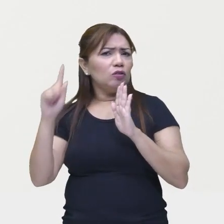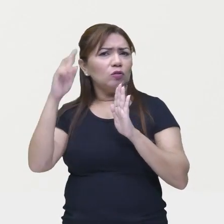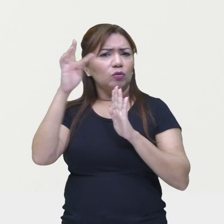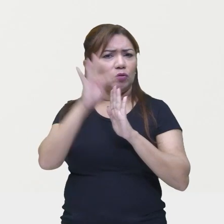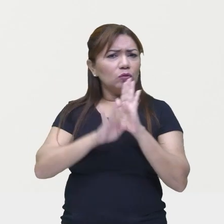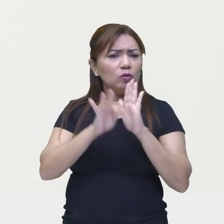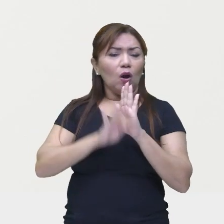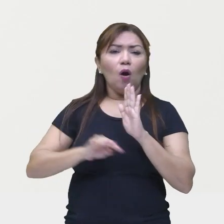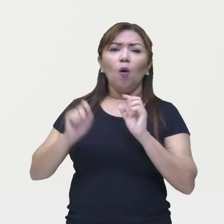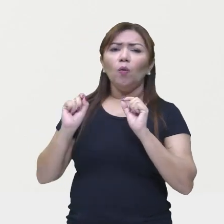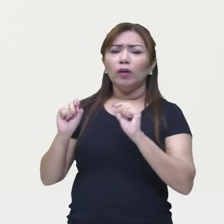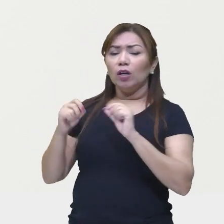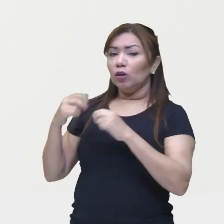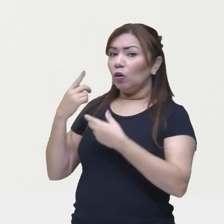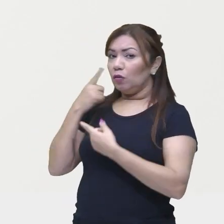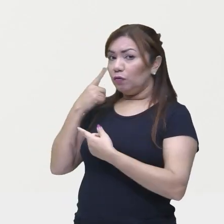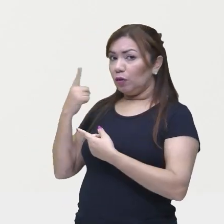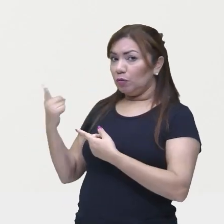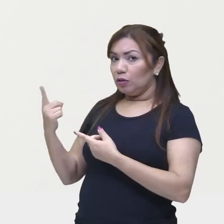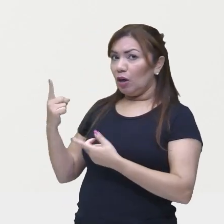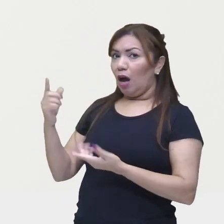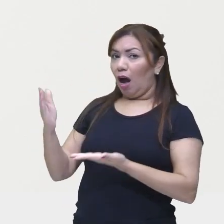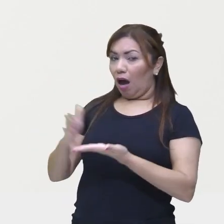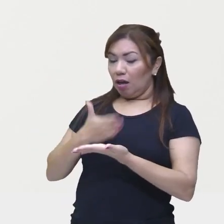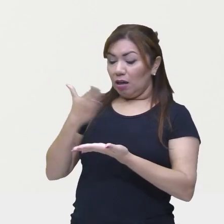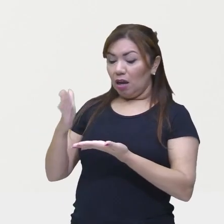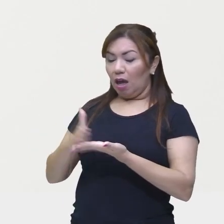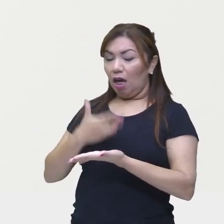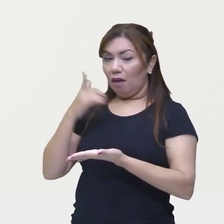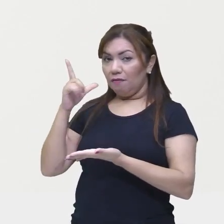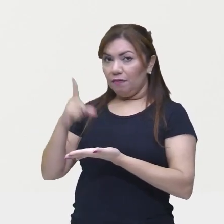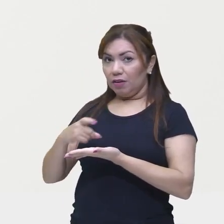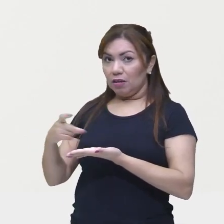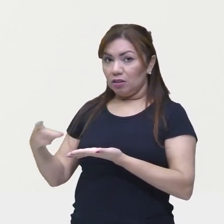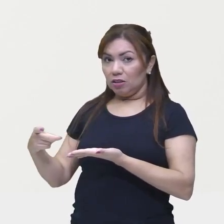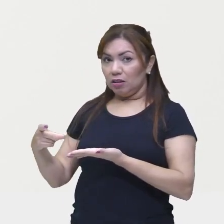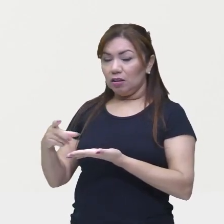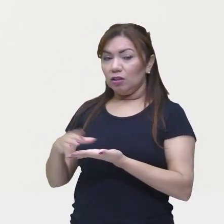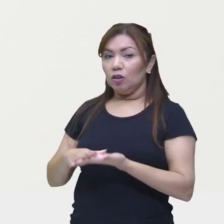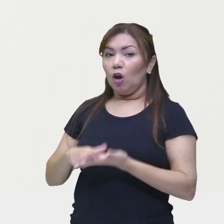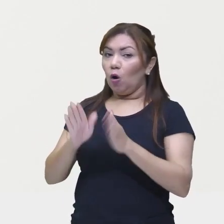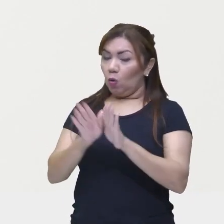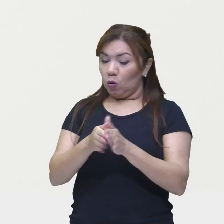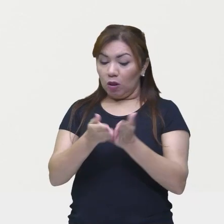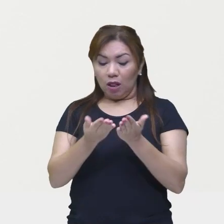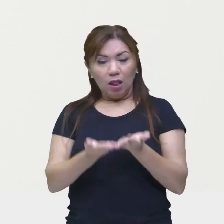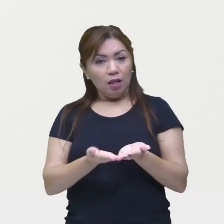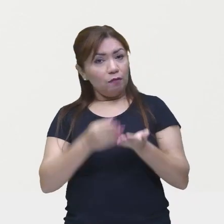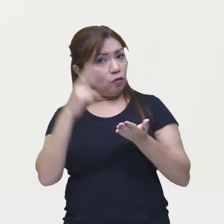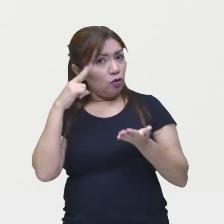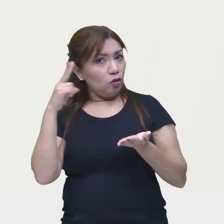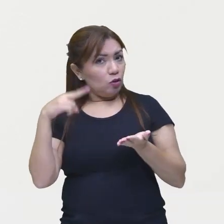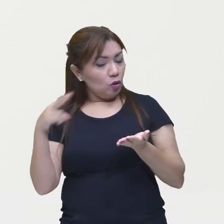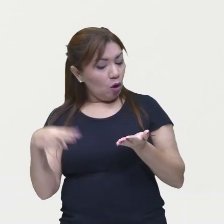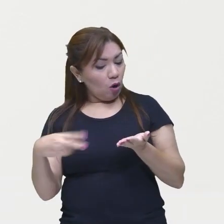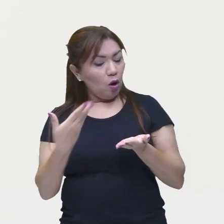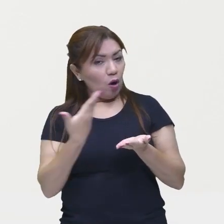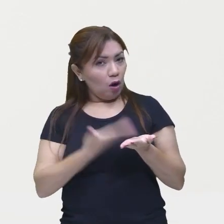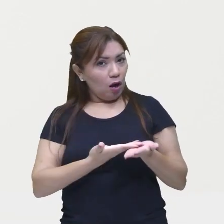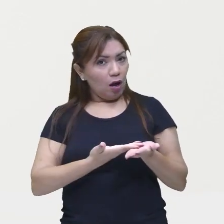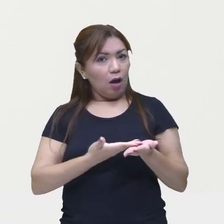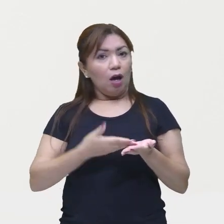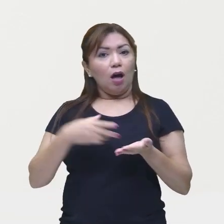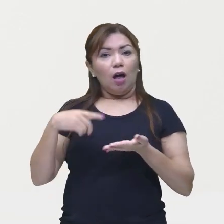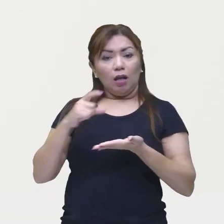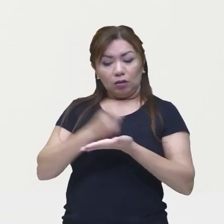vimos hoje? A revista, o gibi, que é o preferido de vocês